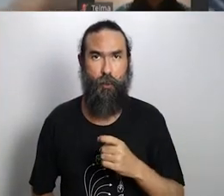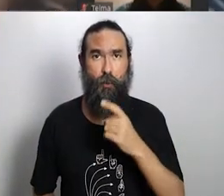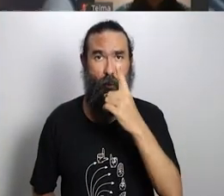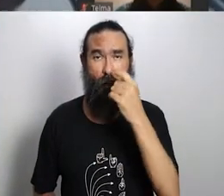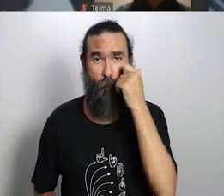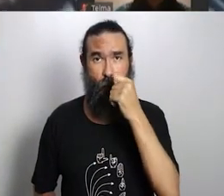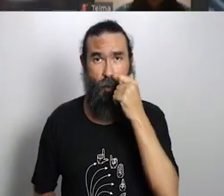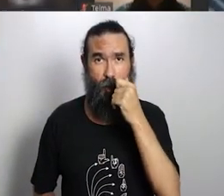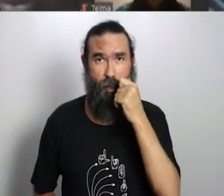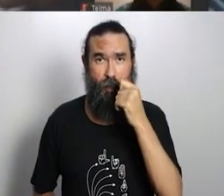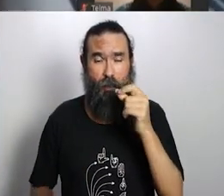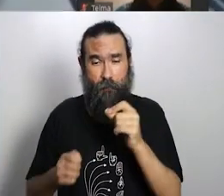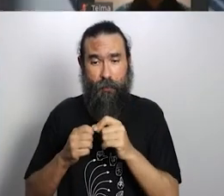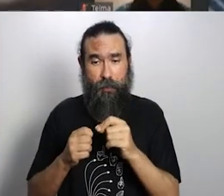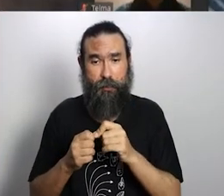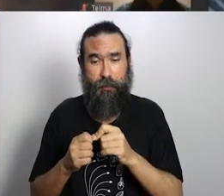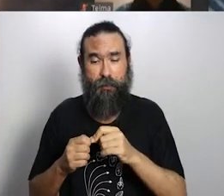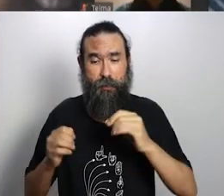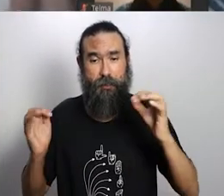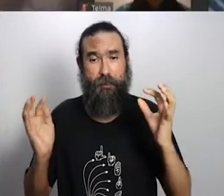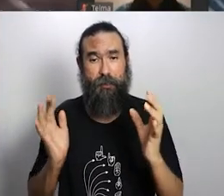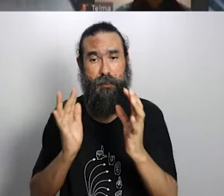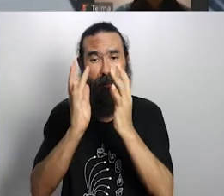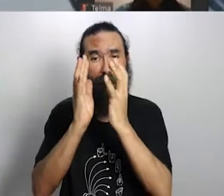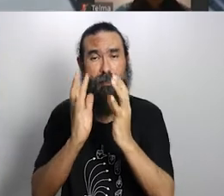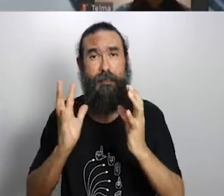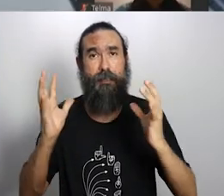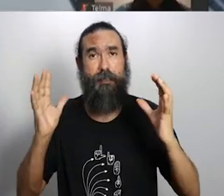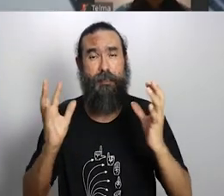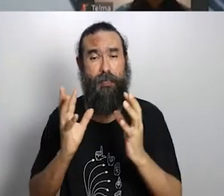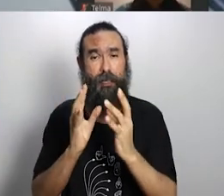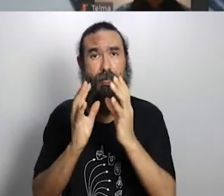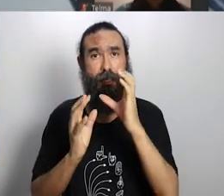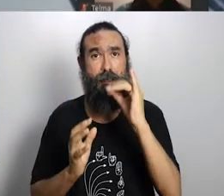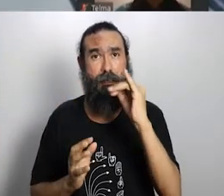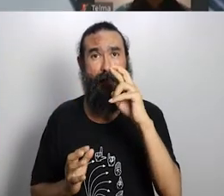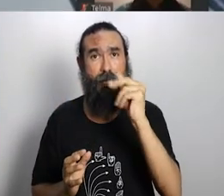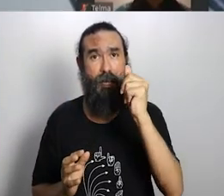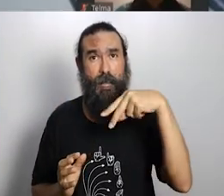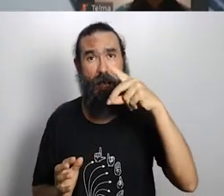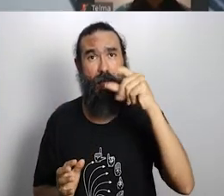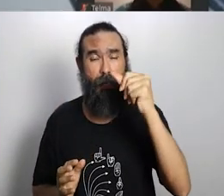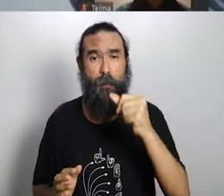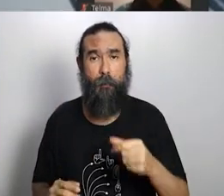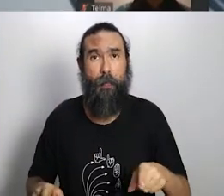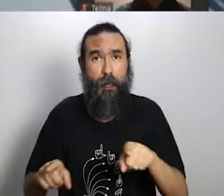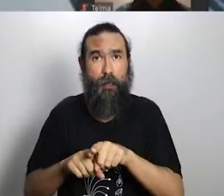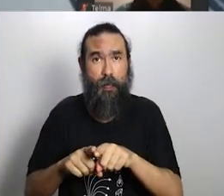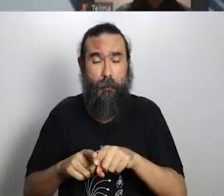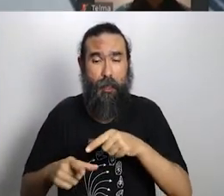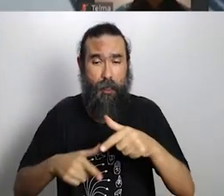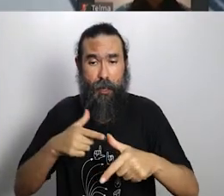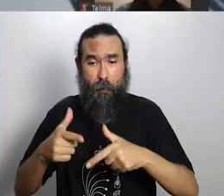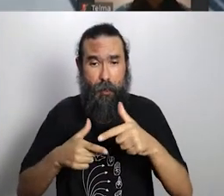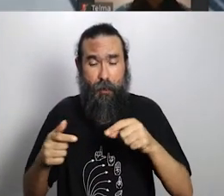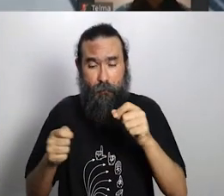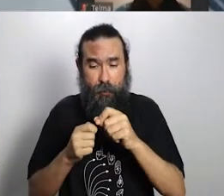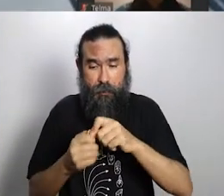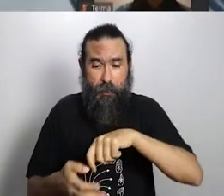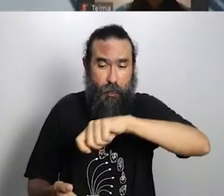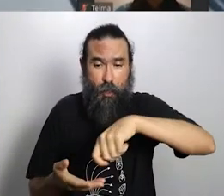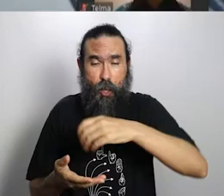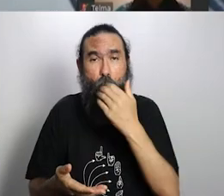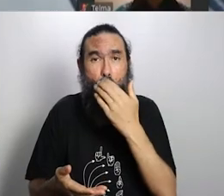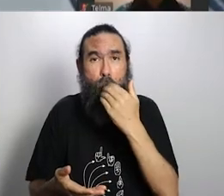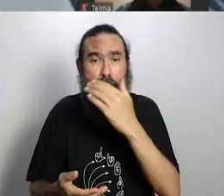O meu trabalho é maravilhoso. Tudo que eu sinto por dentro de mim, só meu coração me responde. E a